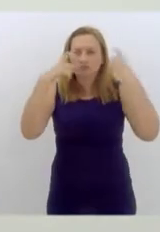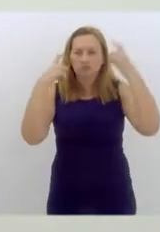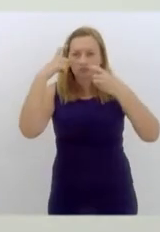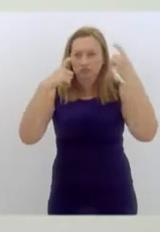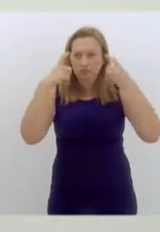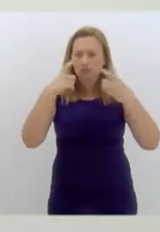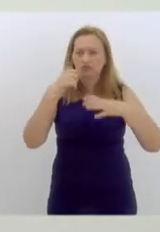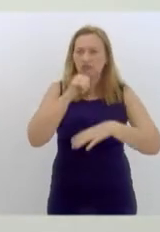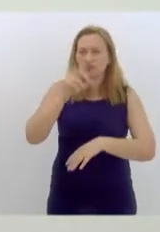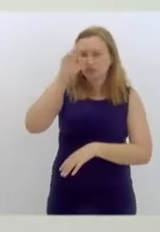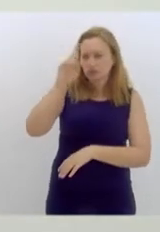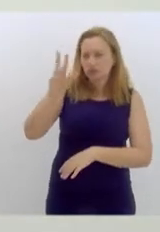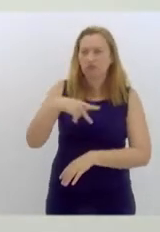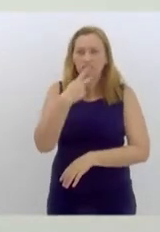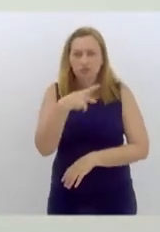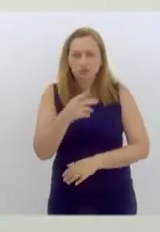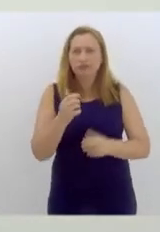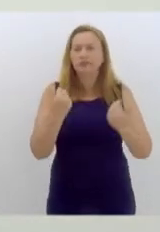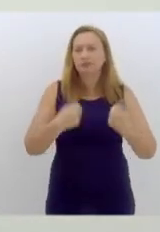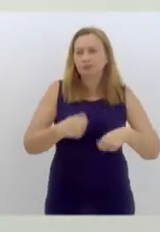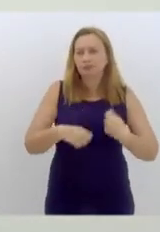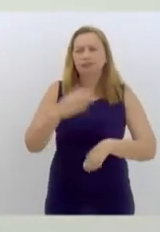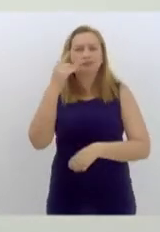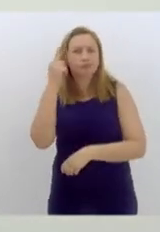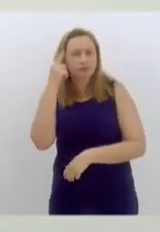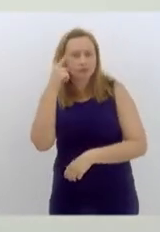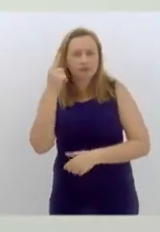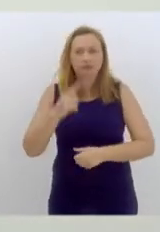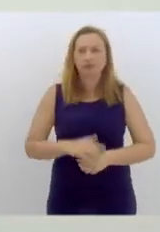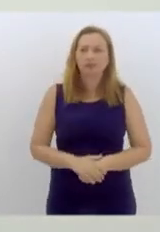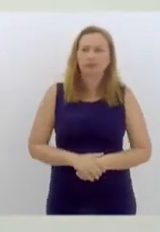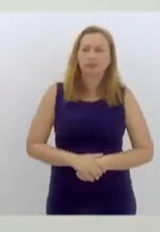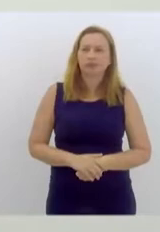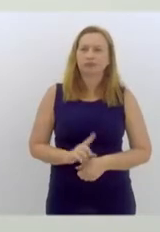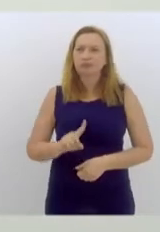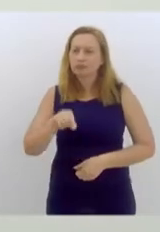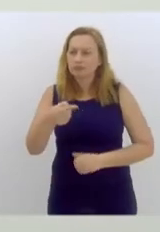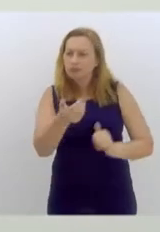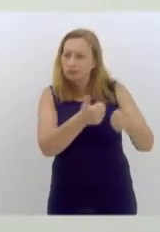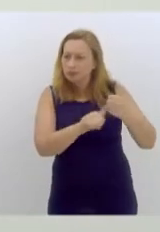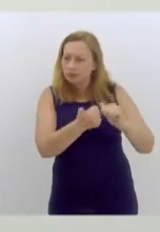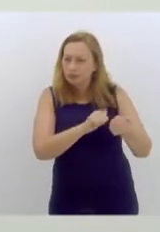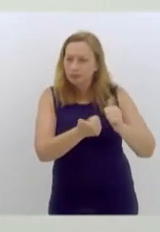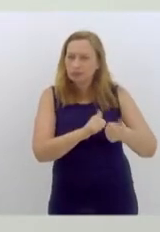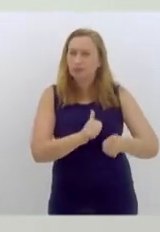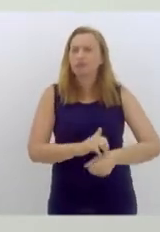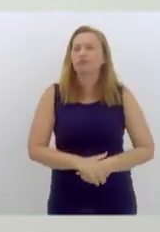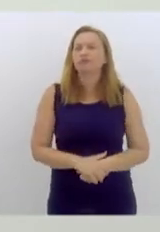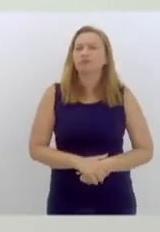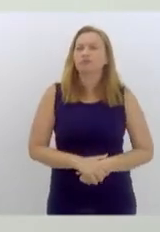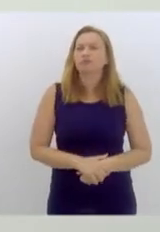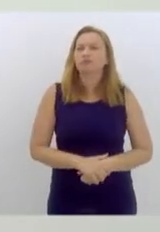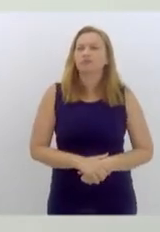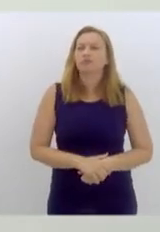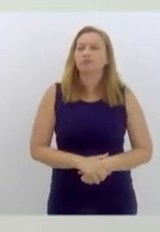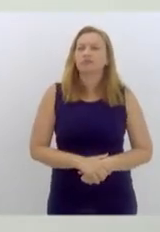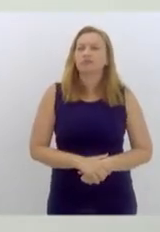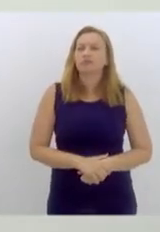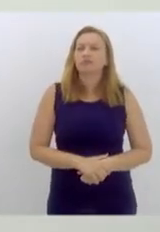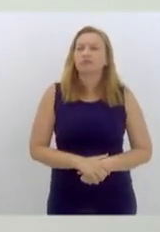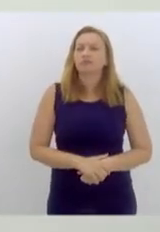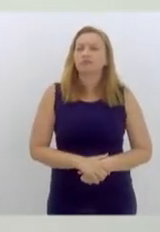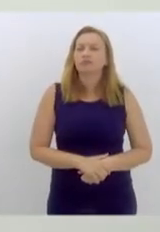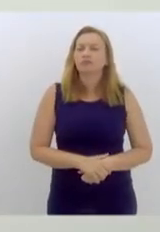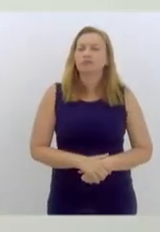traz, né? A gente tem que pensar critérios que estejam para além de avaliações, né? Para, né, pegue